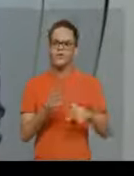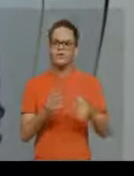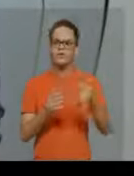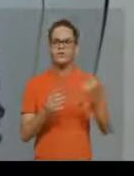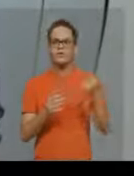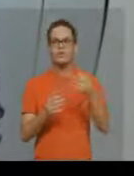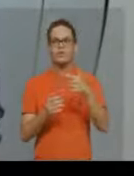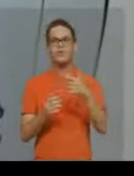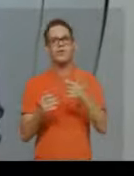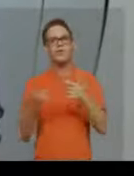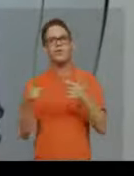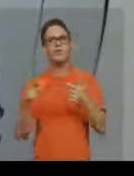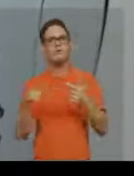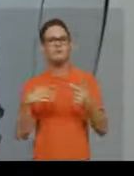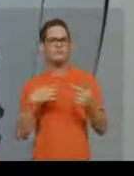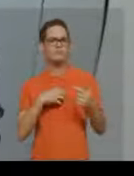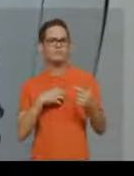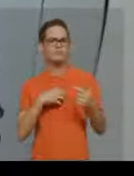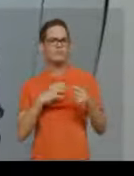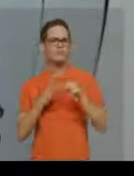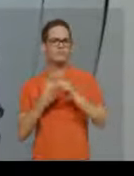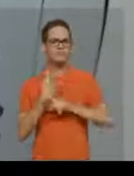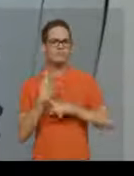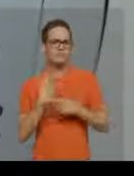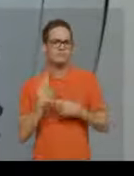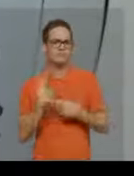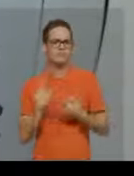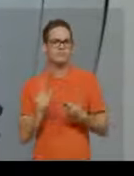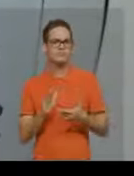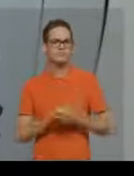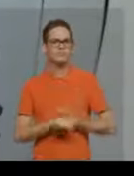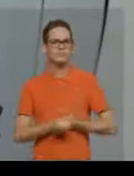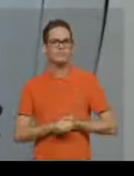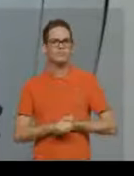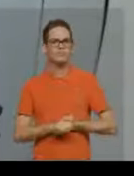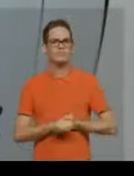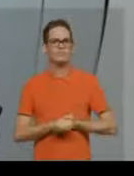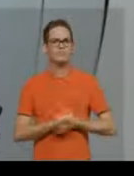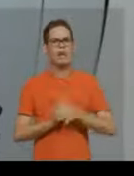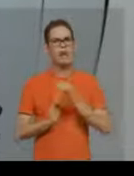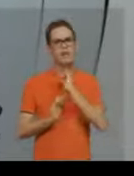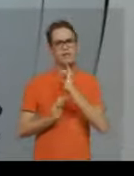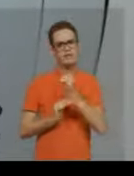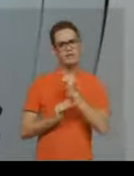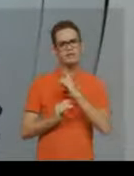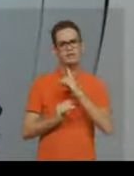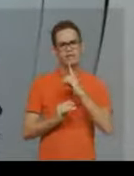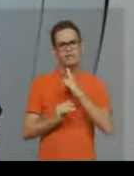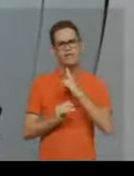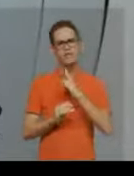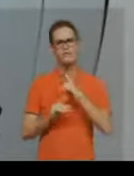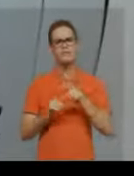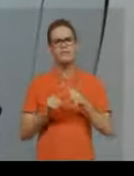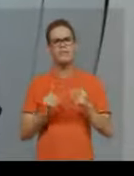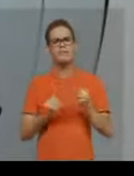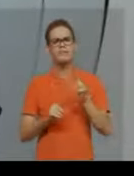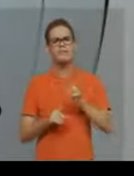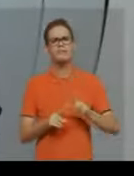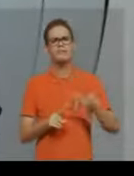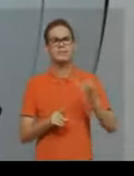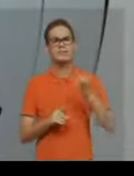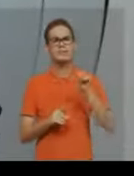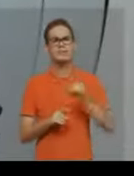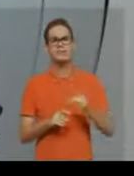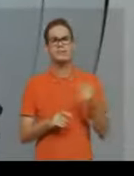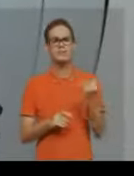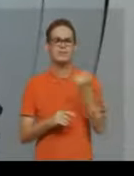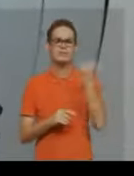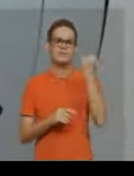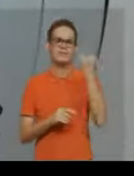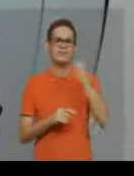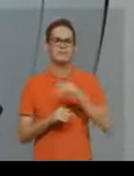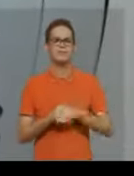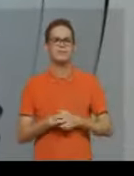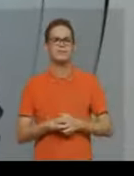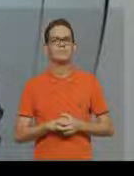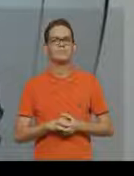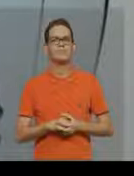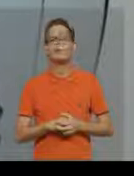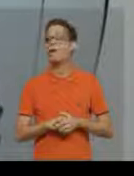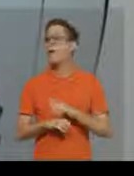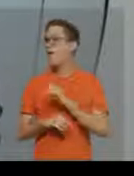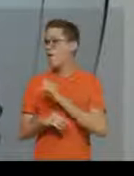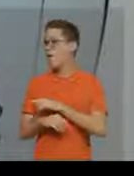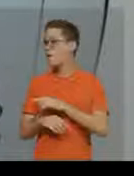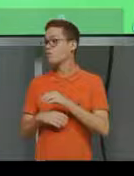outras formas de texto. A notícia traz outras coisas, mas a literatura, por isso que é a importância da literatura, eu acho assim. Ela